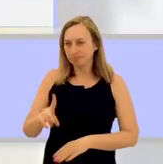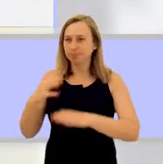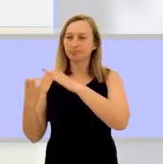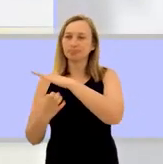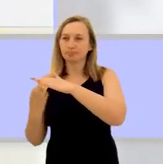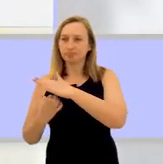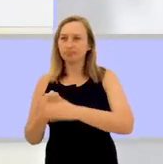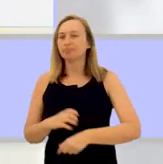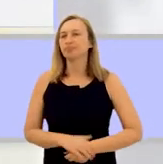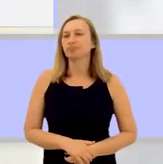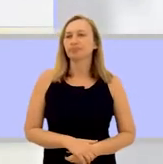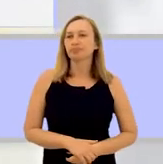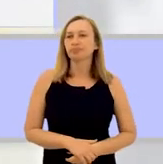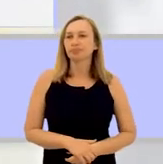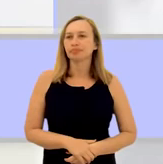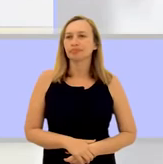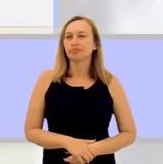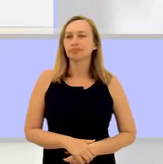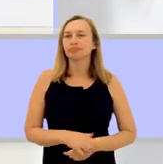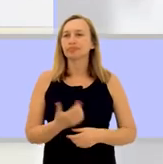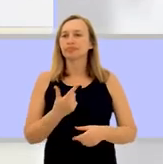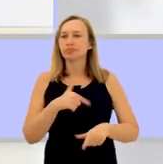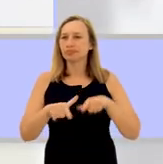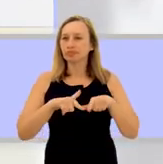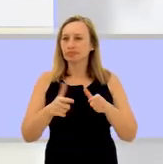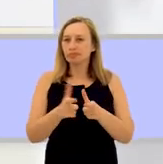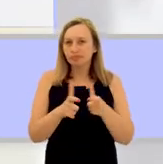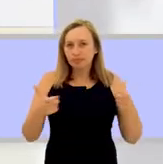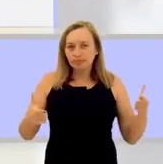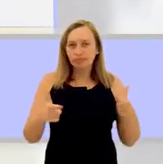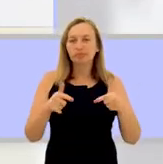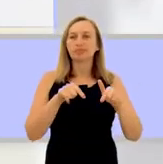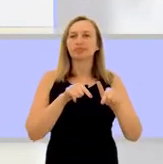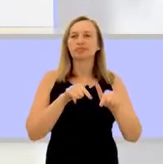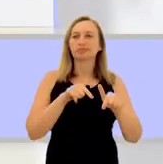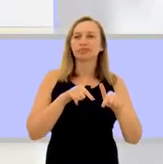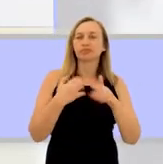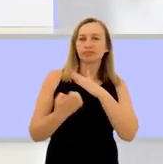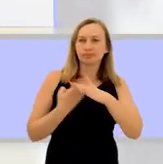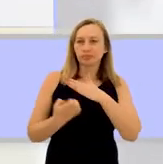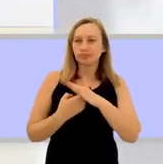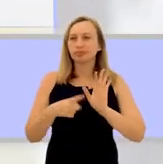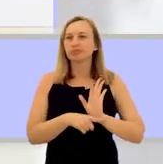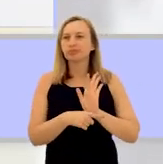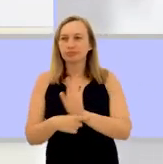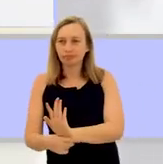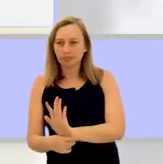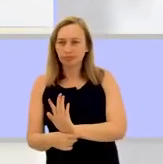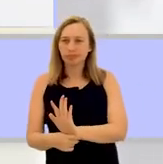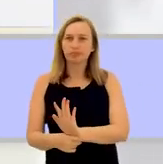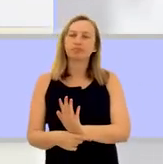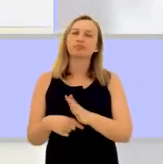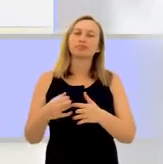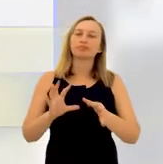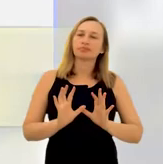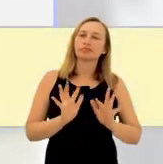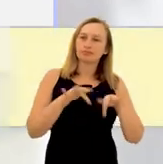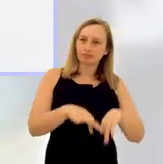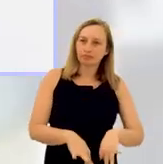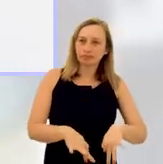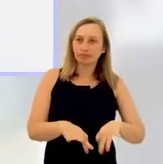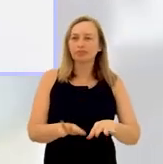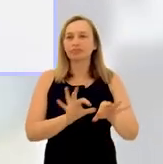direito empresarial, de já ter trabalhado em grandes empresas, ajudou na concretização